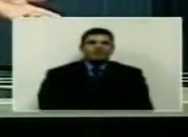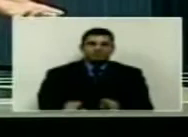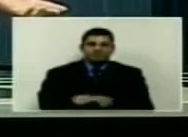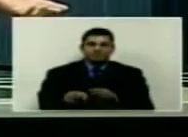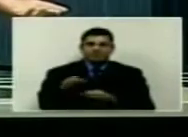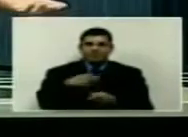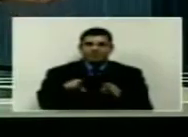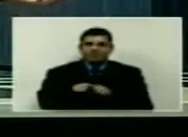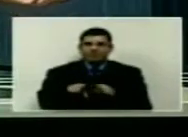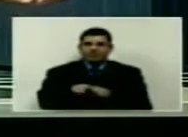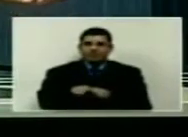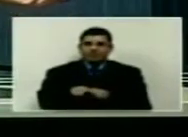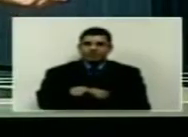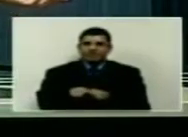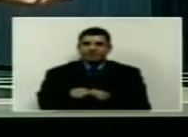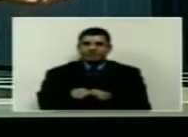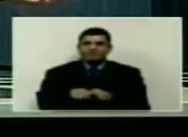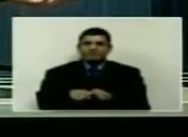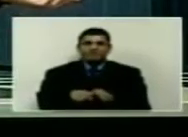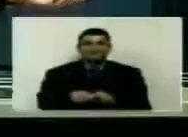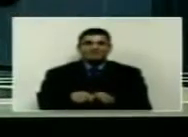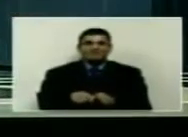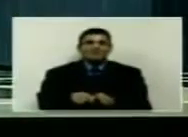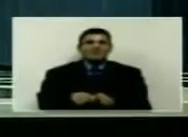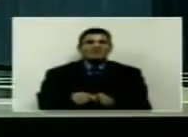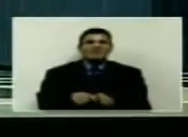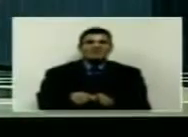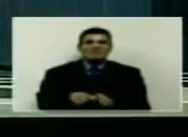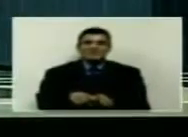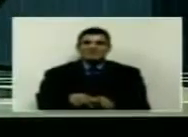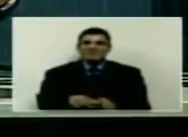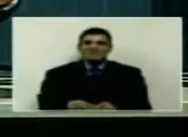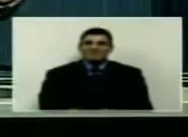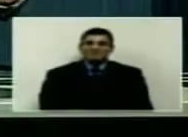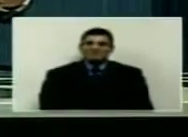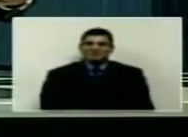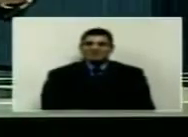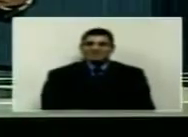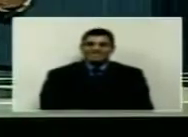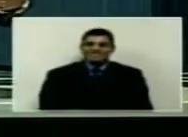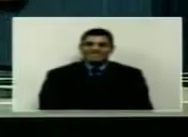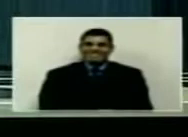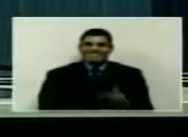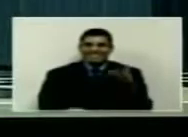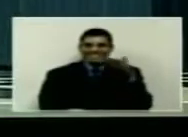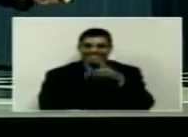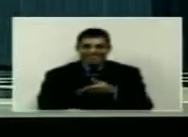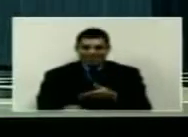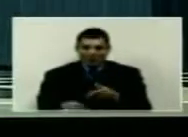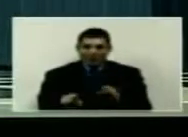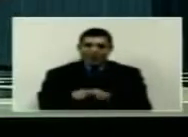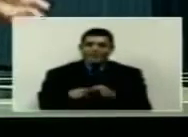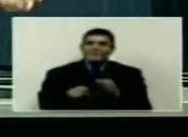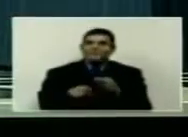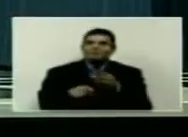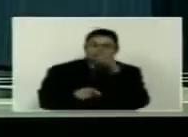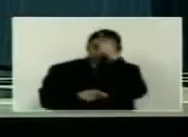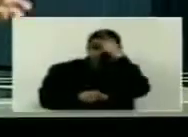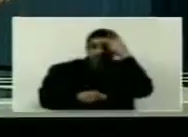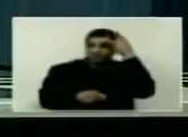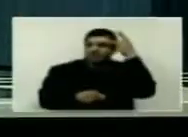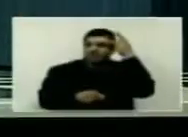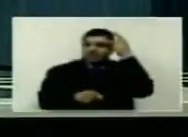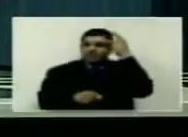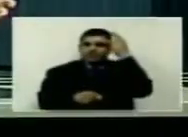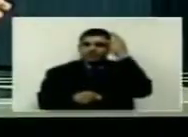olhos. Ontem, o desafio foi aceito e foi dito. Água na torneira das pessoas da